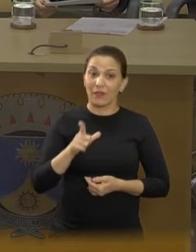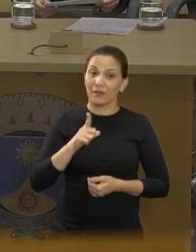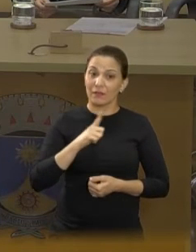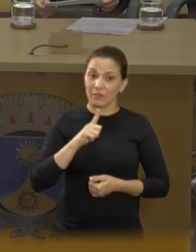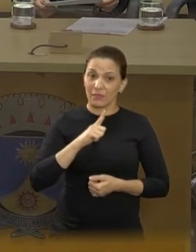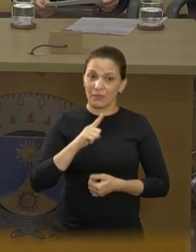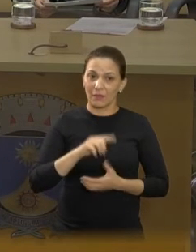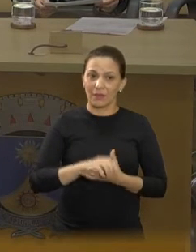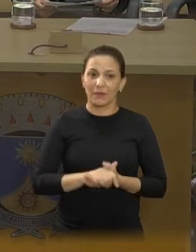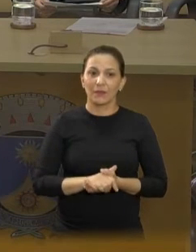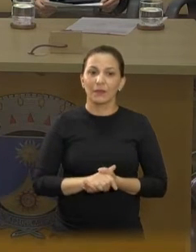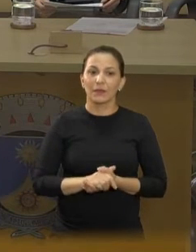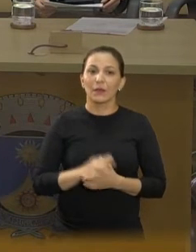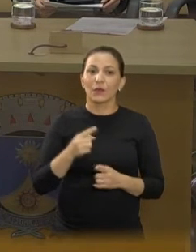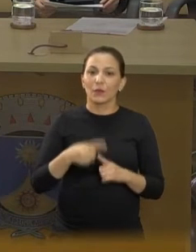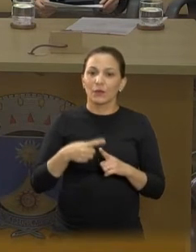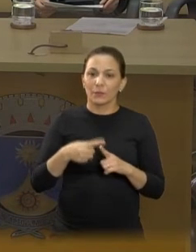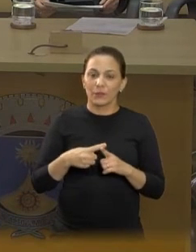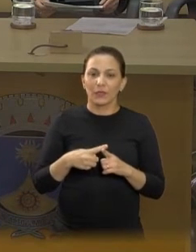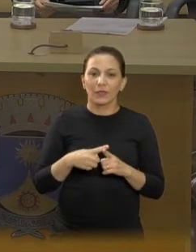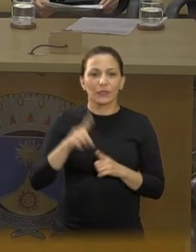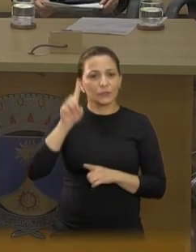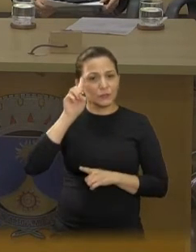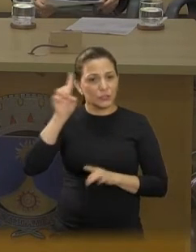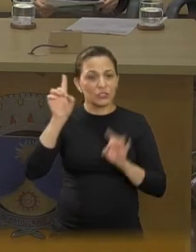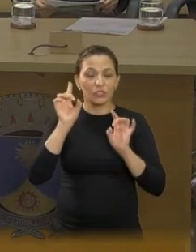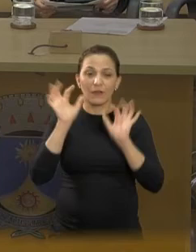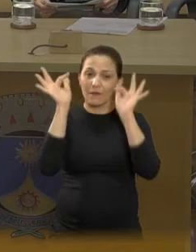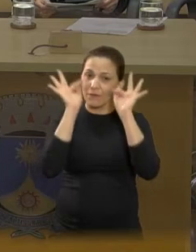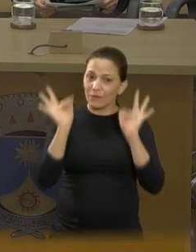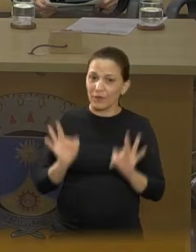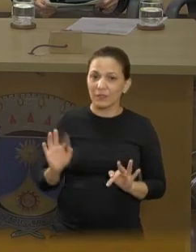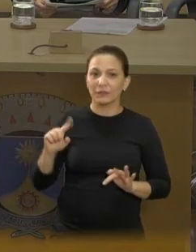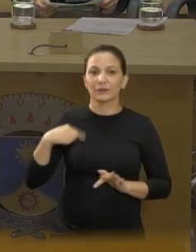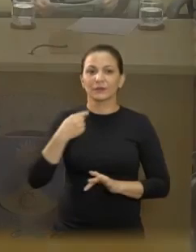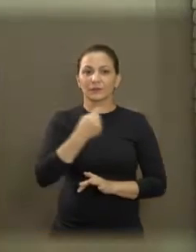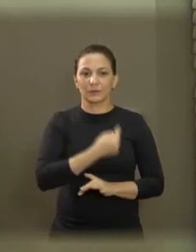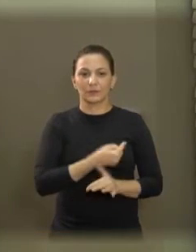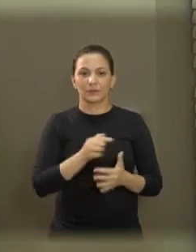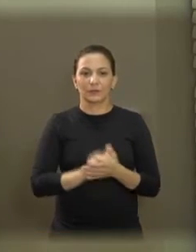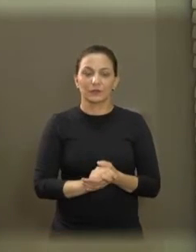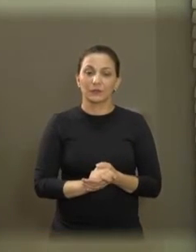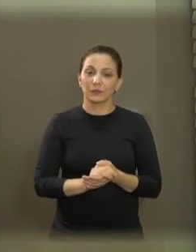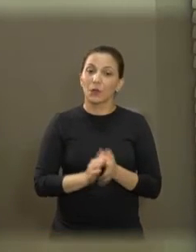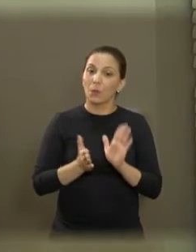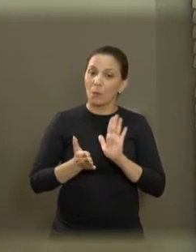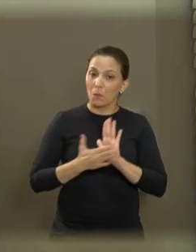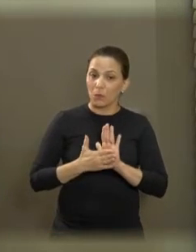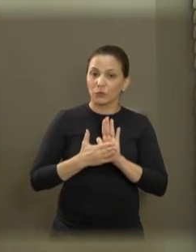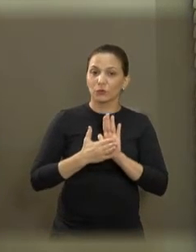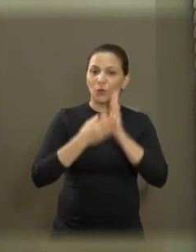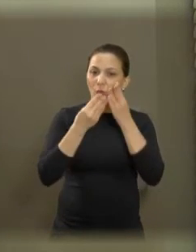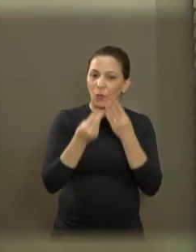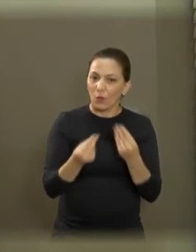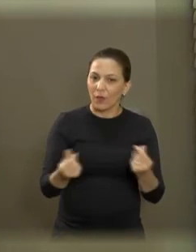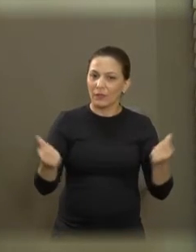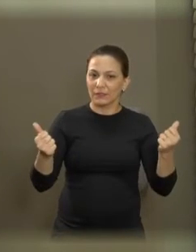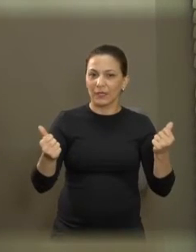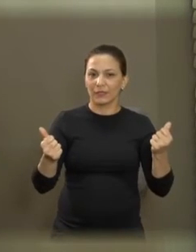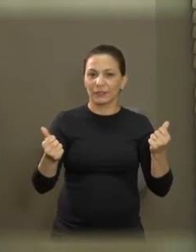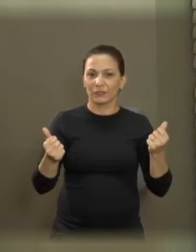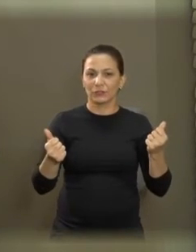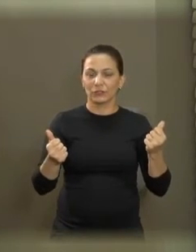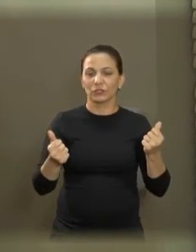mas formalmente nesse dia tão feliz para todos nós. E eu ressalto a qualidade de orientador e co-orientador